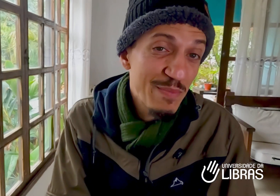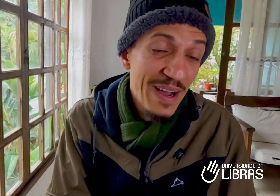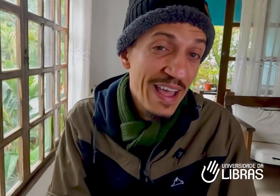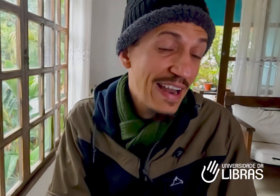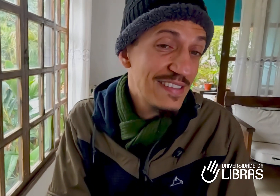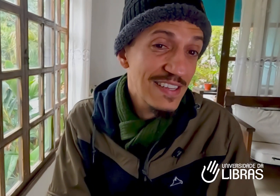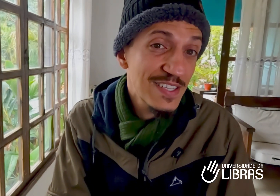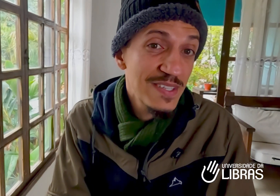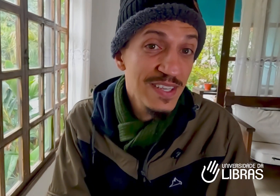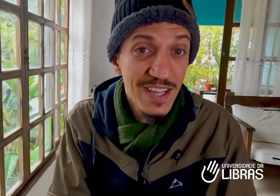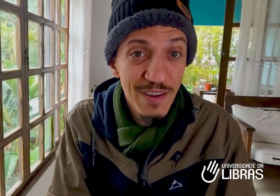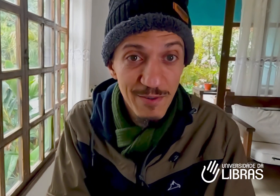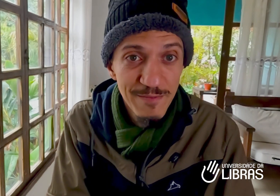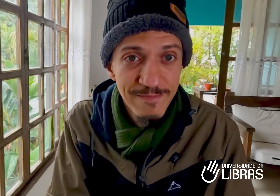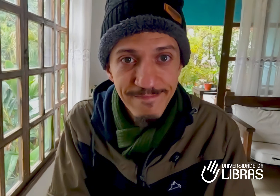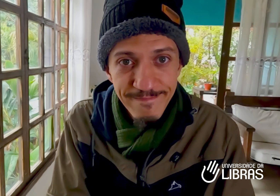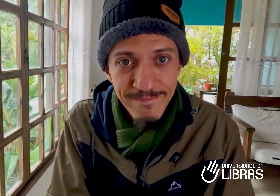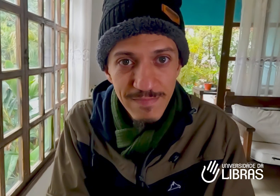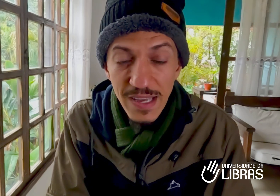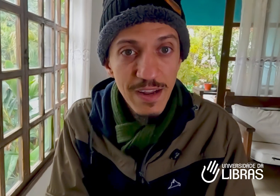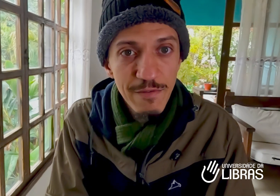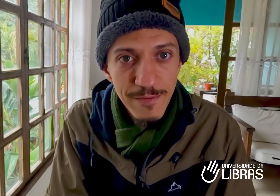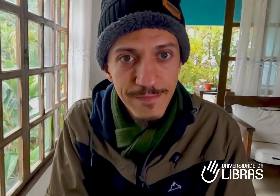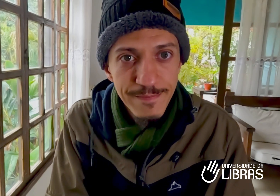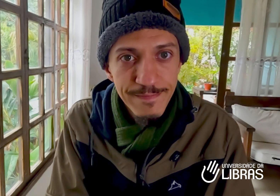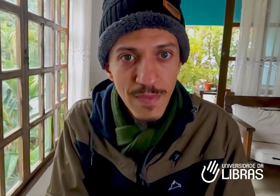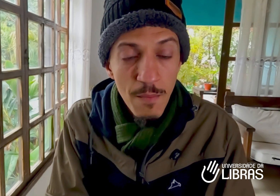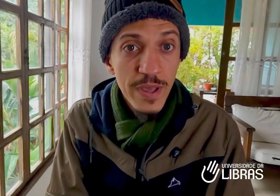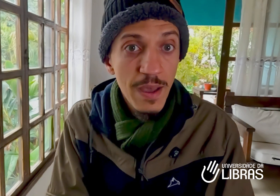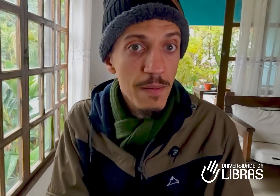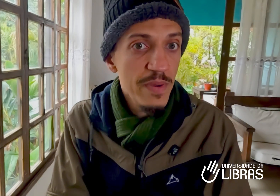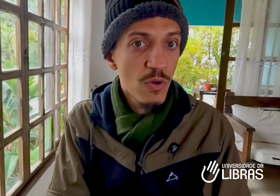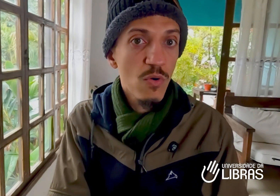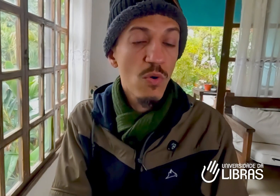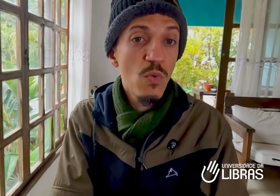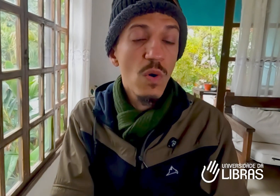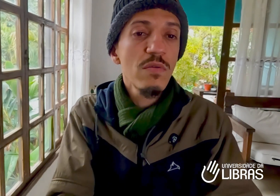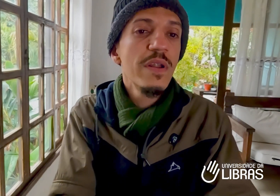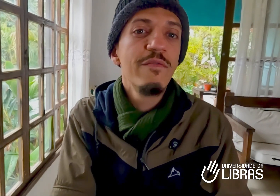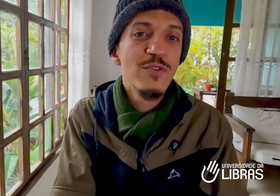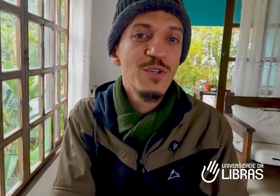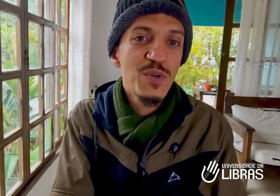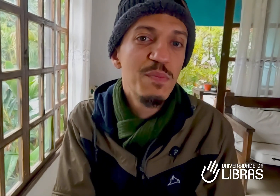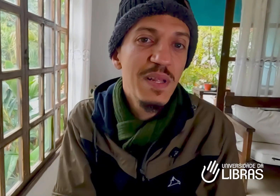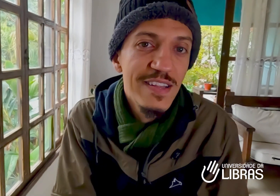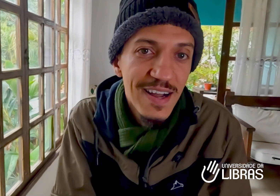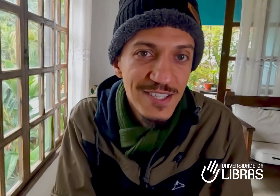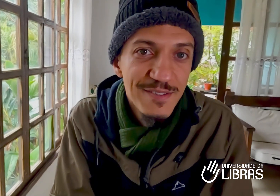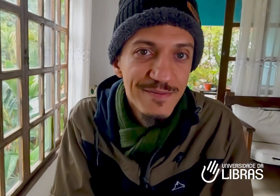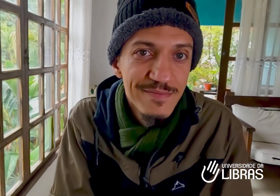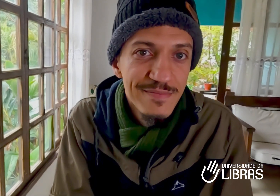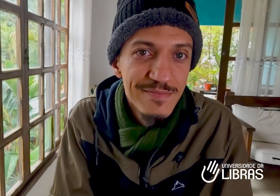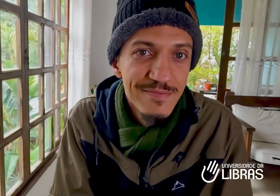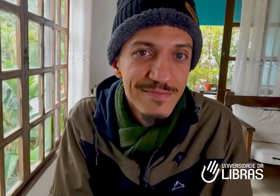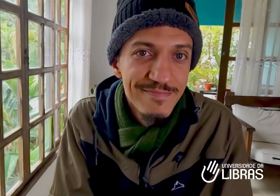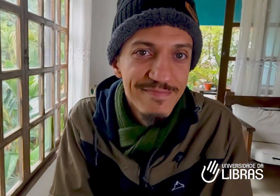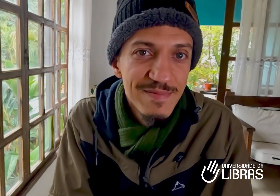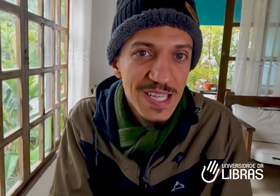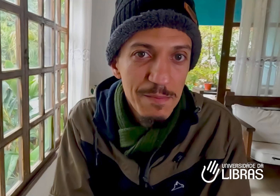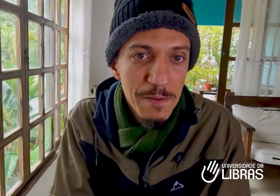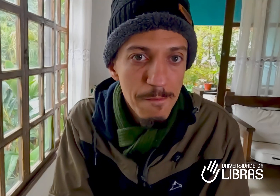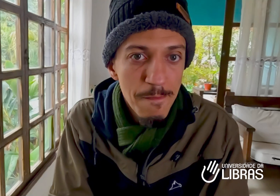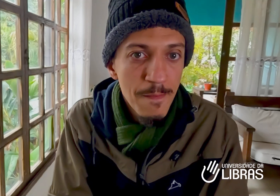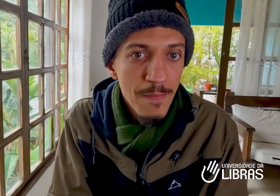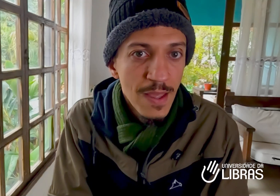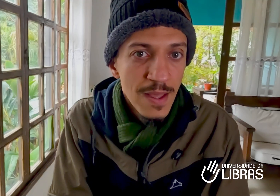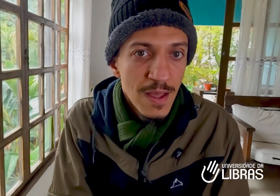foi uma realização assim incrível, incrível, porque me colocou num outro nível de possibilidade,